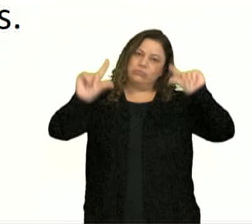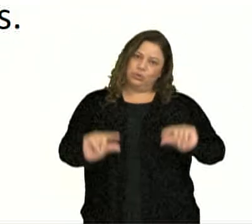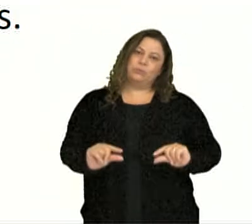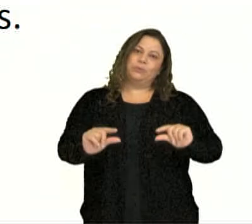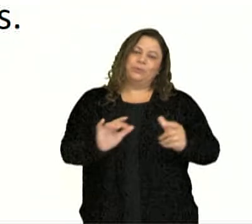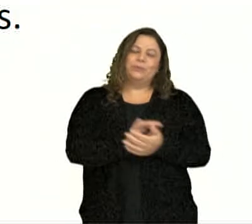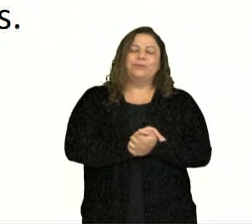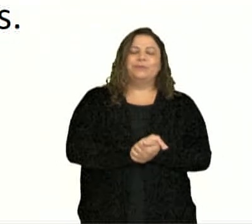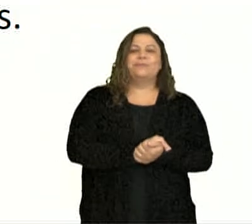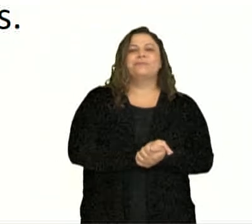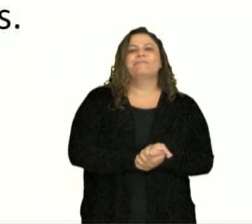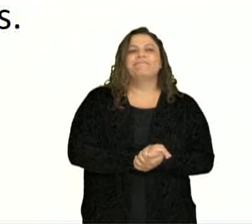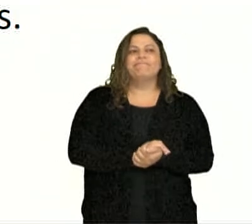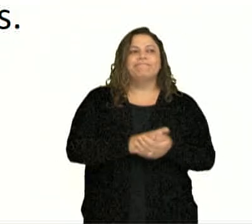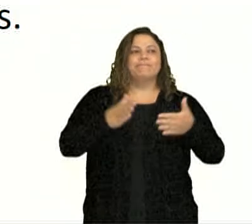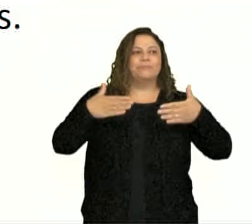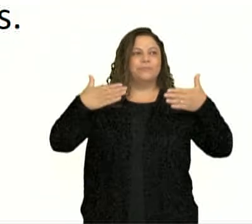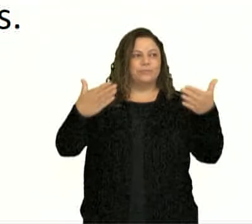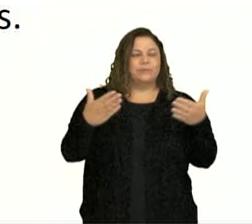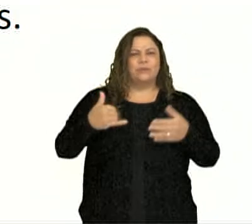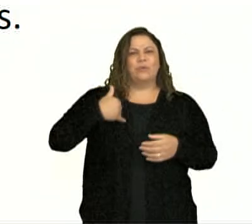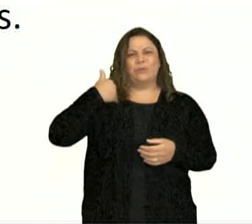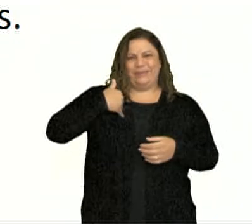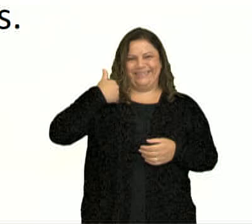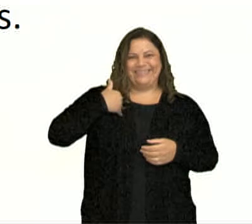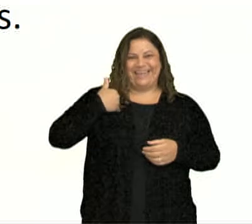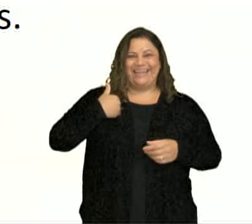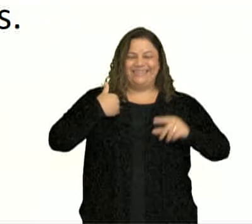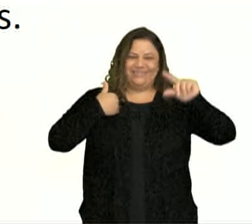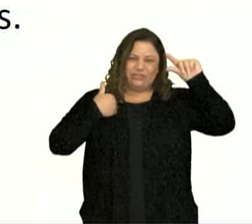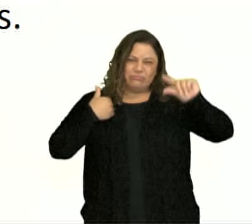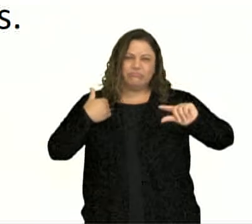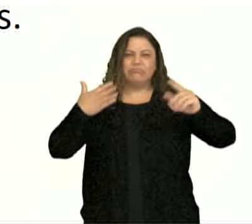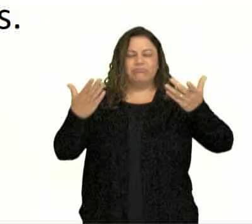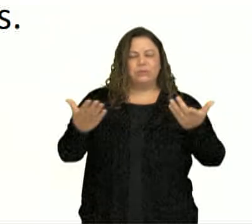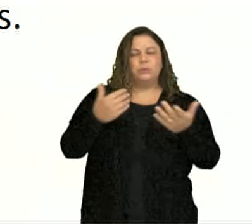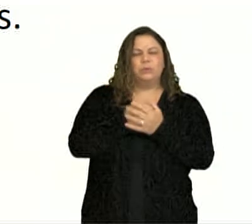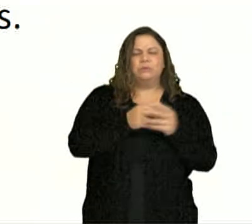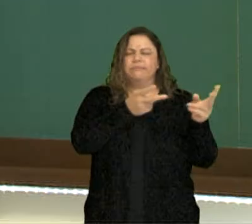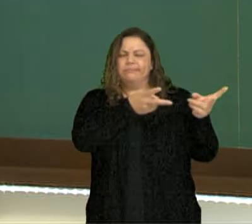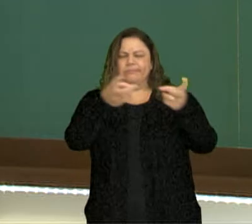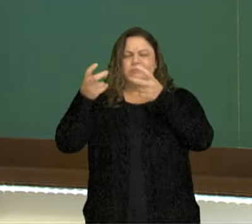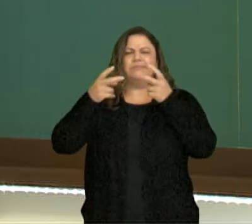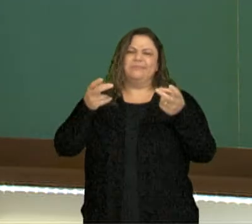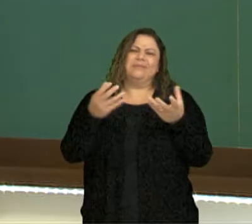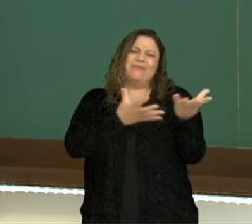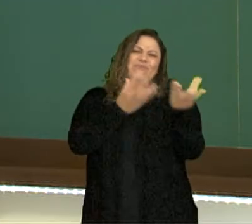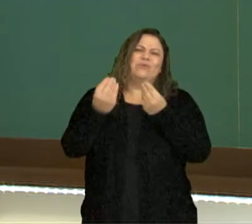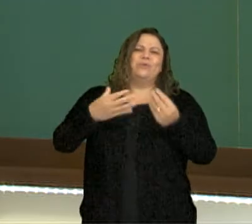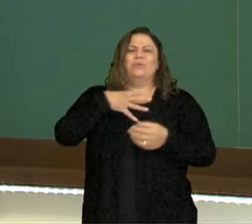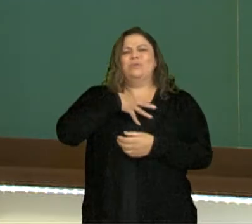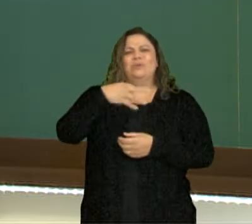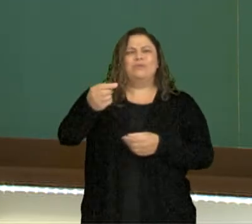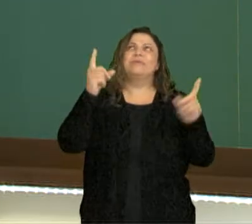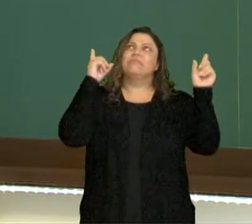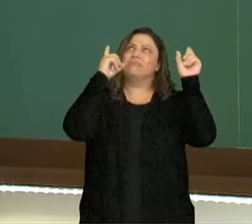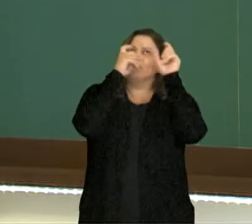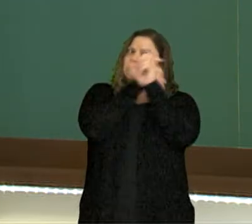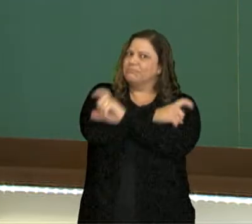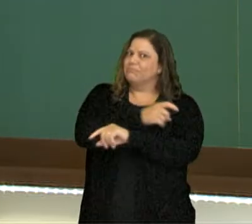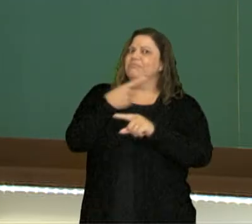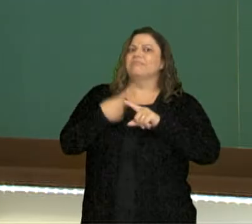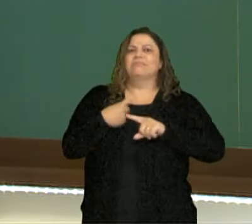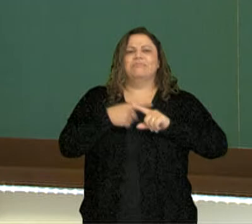décadas. Ou seja, essa taxa de fecundidade tem diminuído. As mulheres têm percebido que ter muitos filhos é difícil por causa